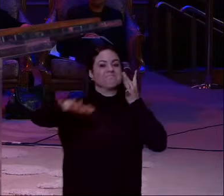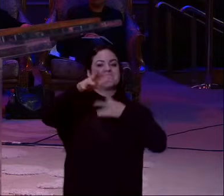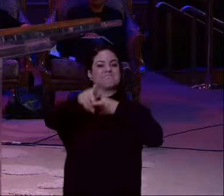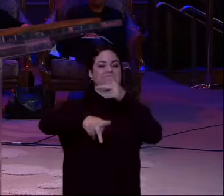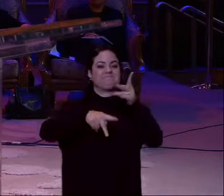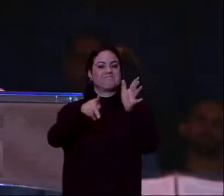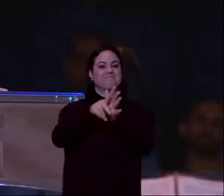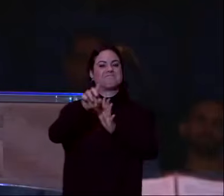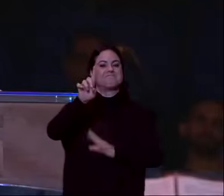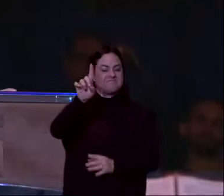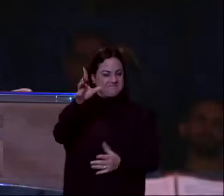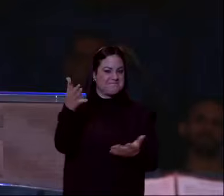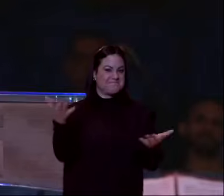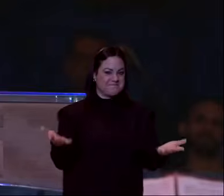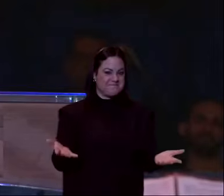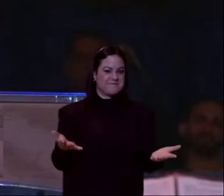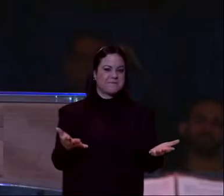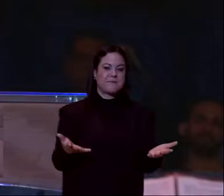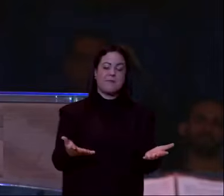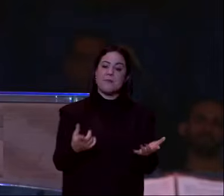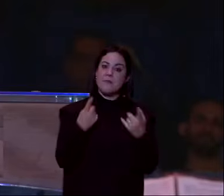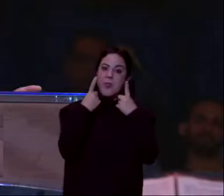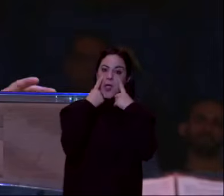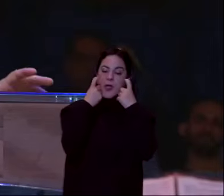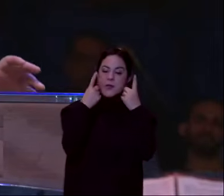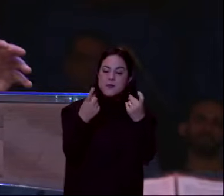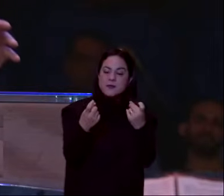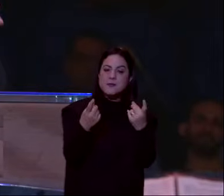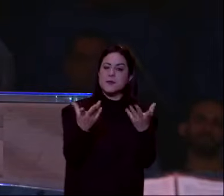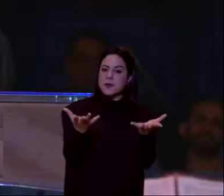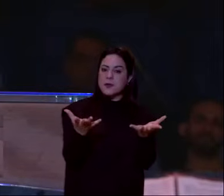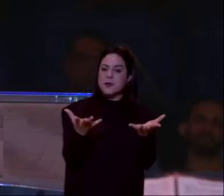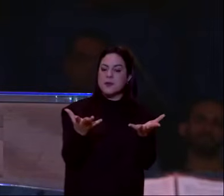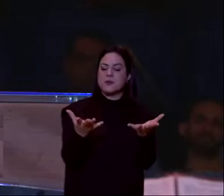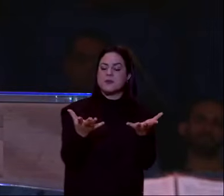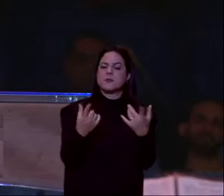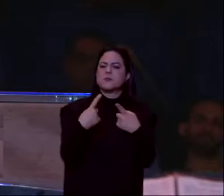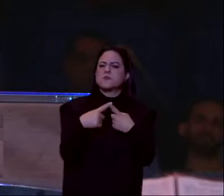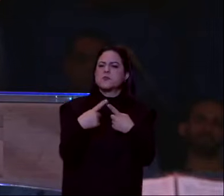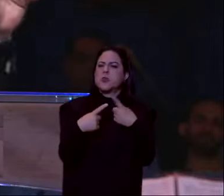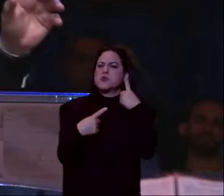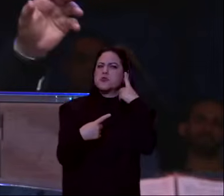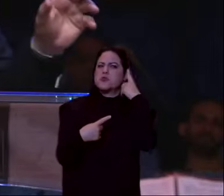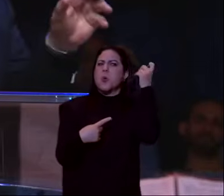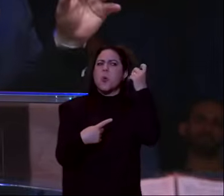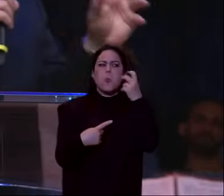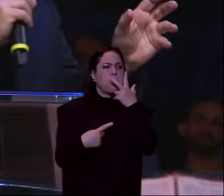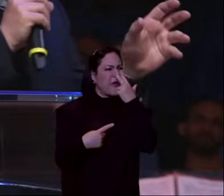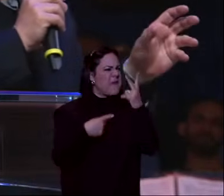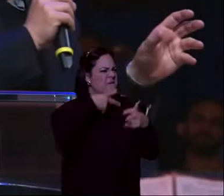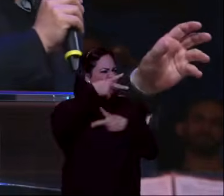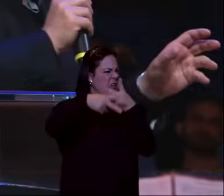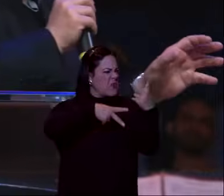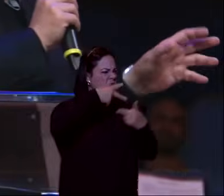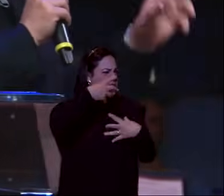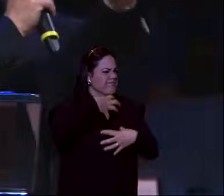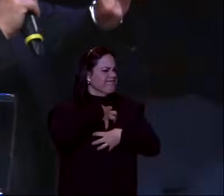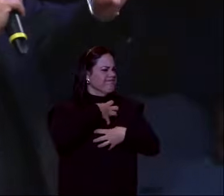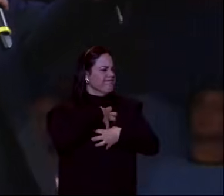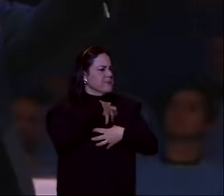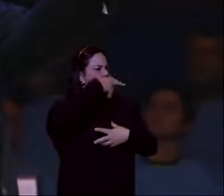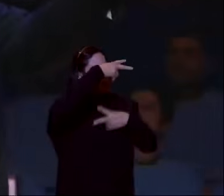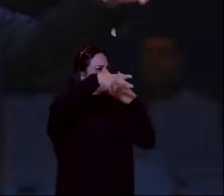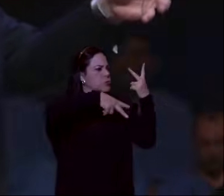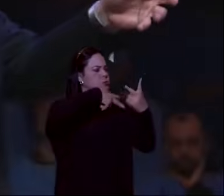povo. E é interessante porque esse som como de um vento tem tudo a ver com